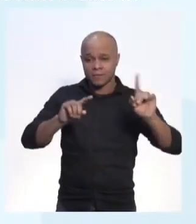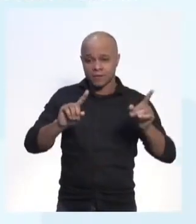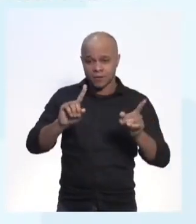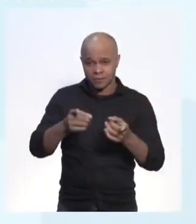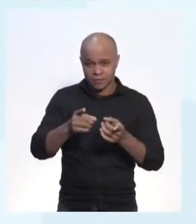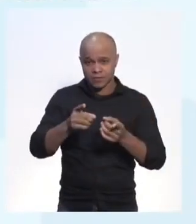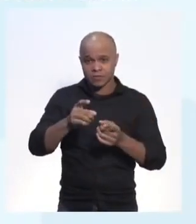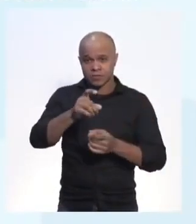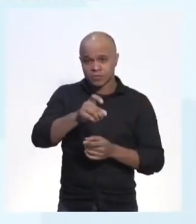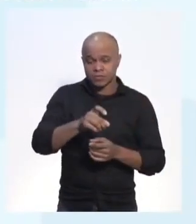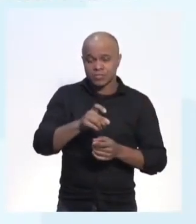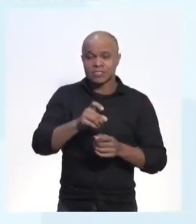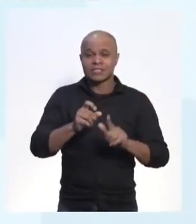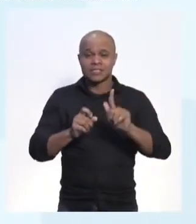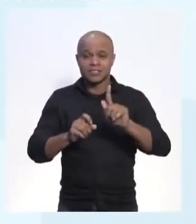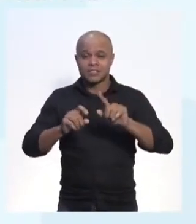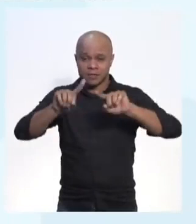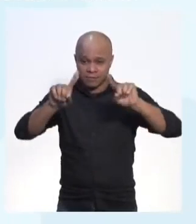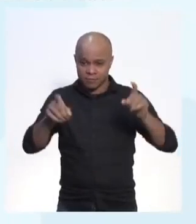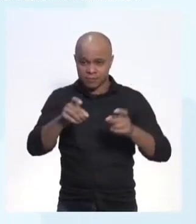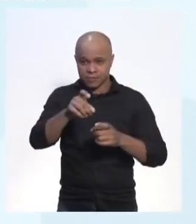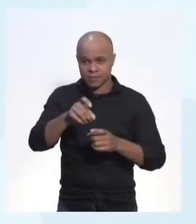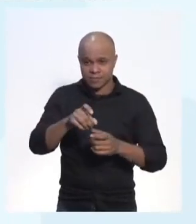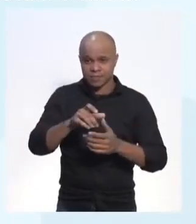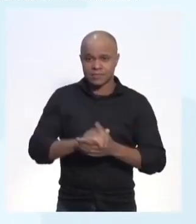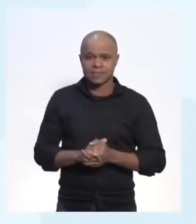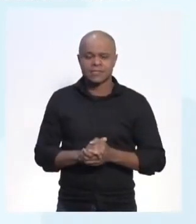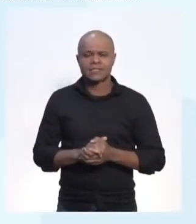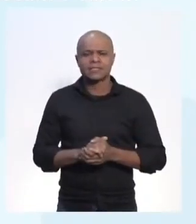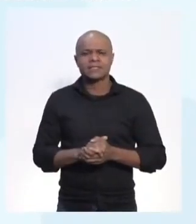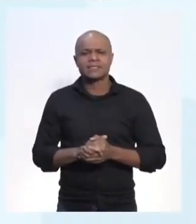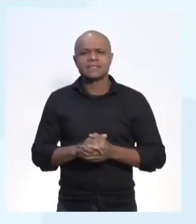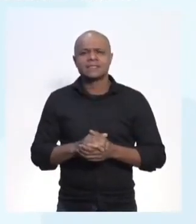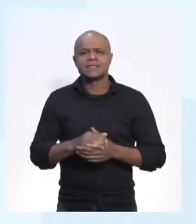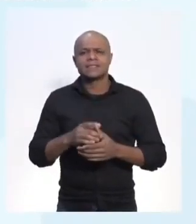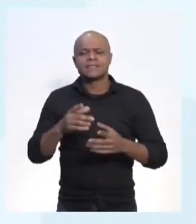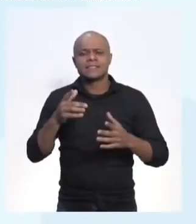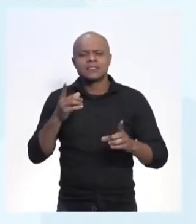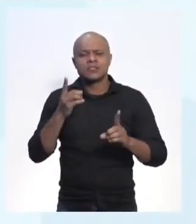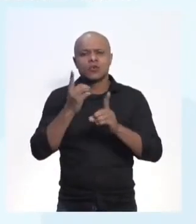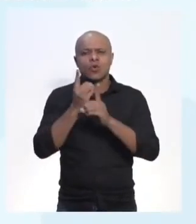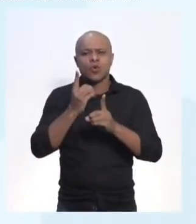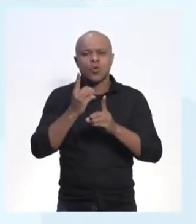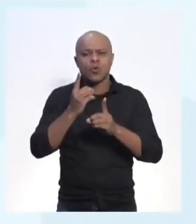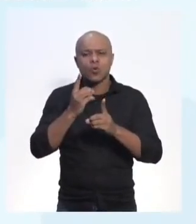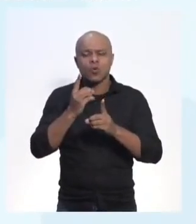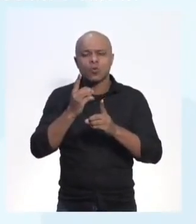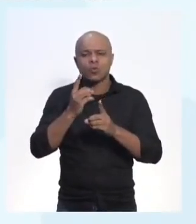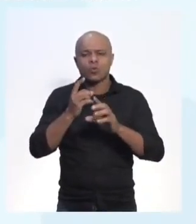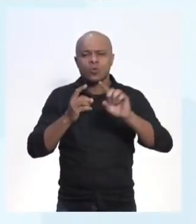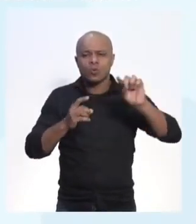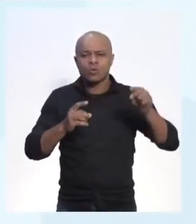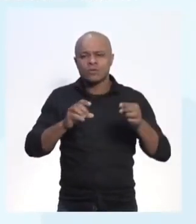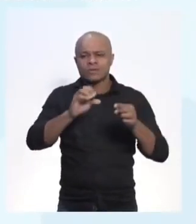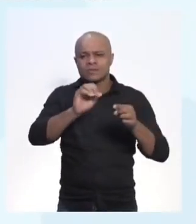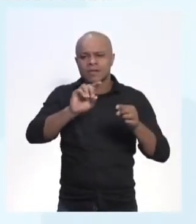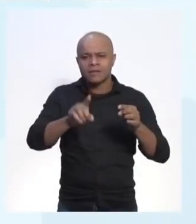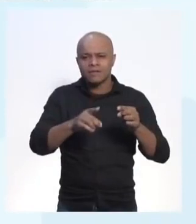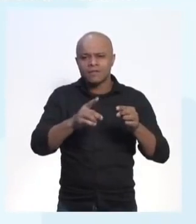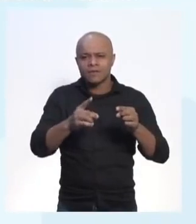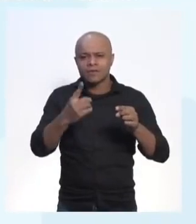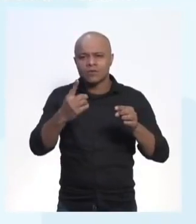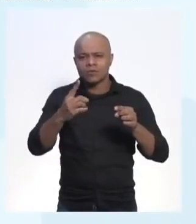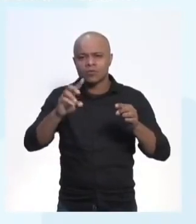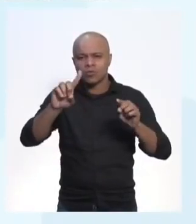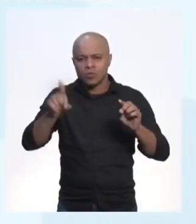que é azul, e g de x, que é vermelha, se interceptam no ponto 0 e 1. Não se esqueçam que interceptar